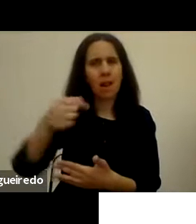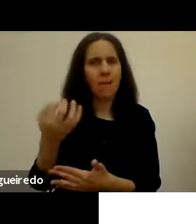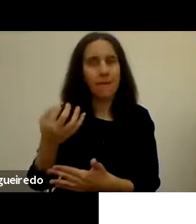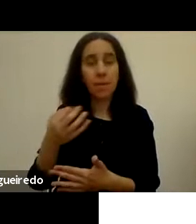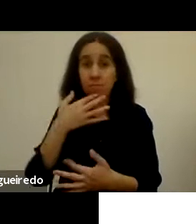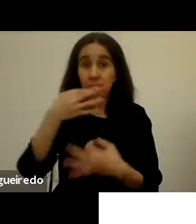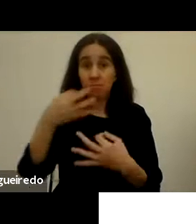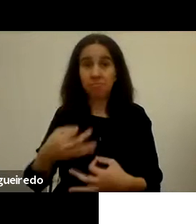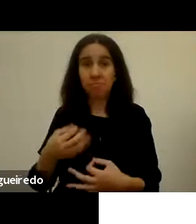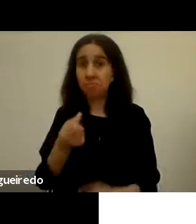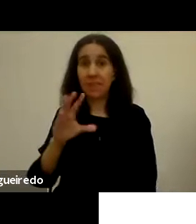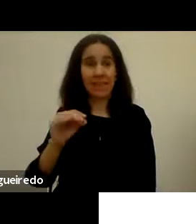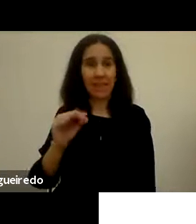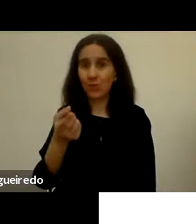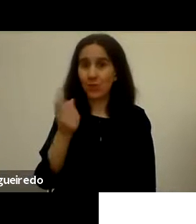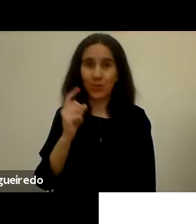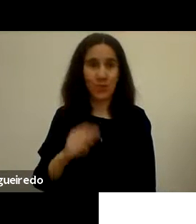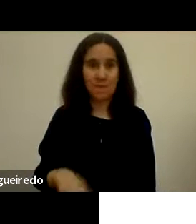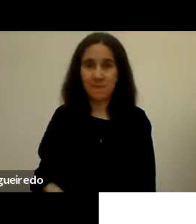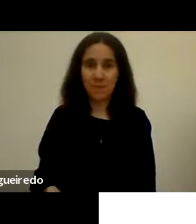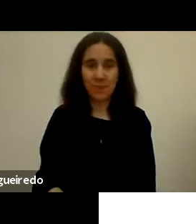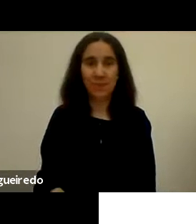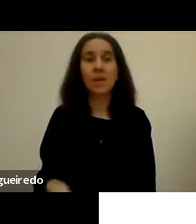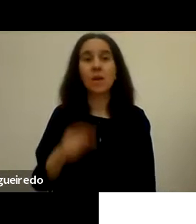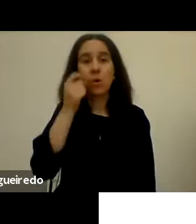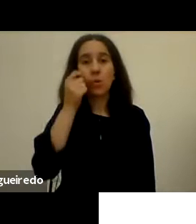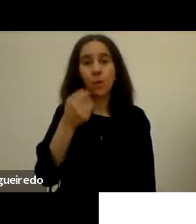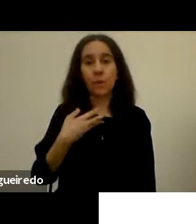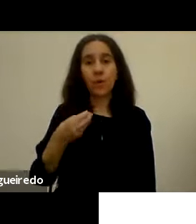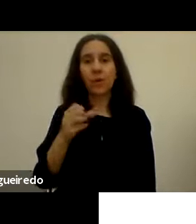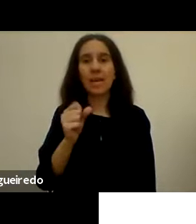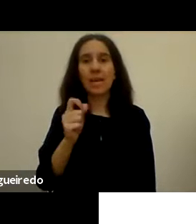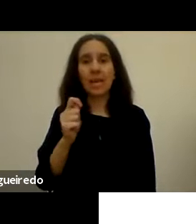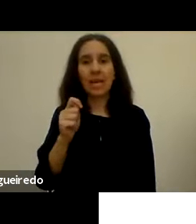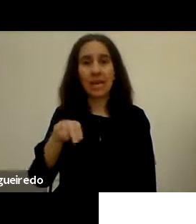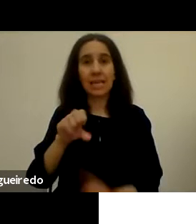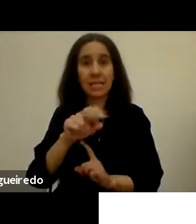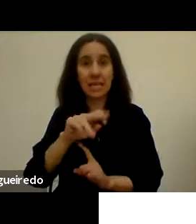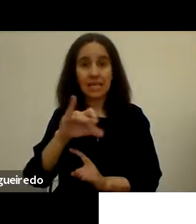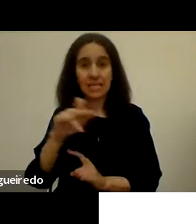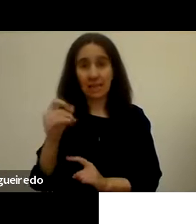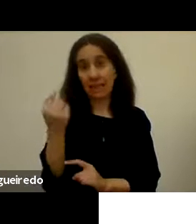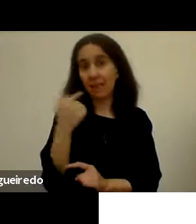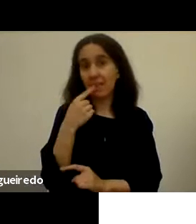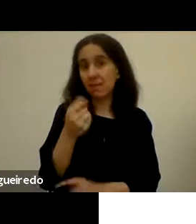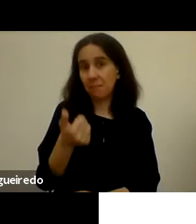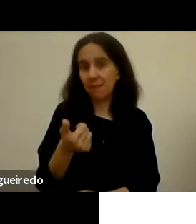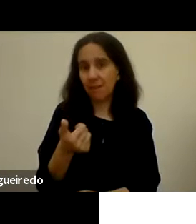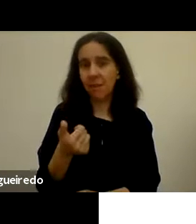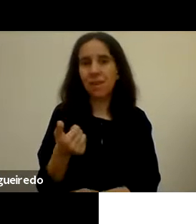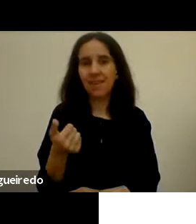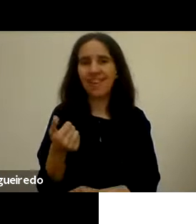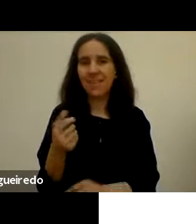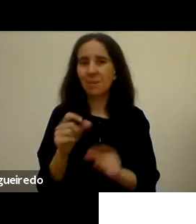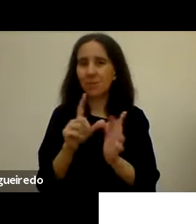seguramente os 10 não. Como o Pedro em Grácia há pouco referiu e bem, e foi dizendo ao